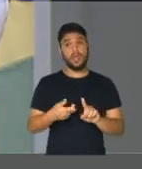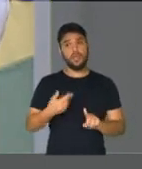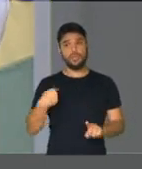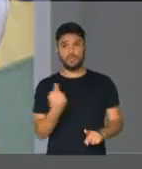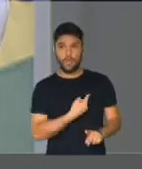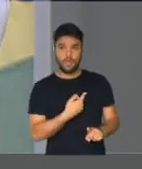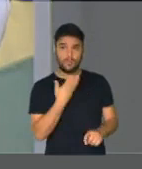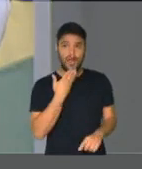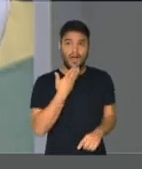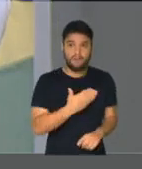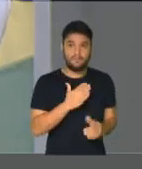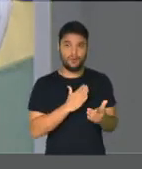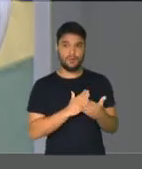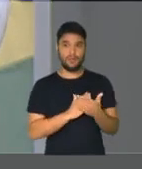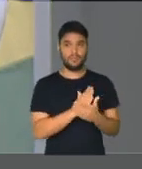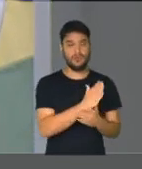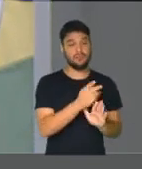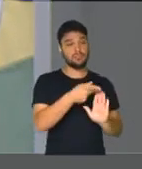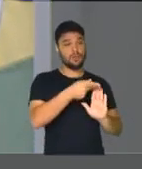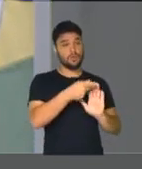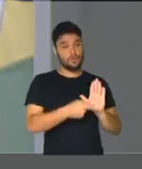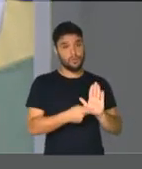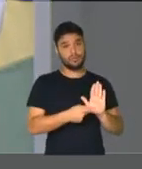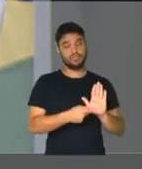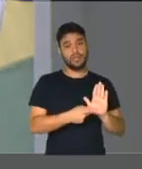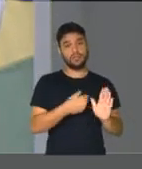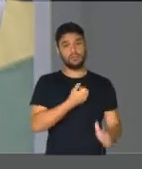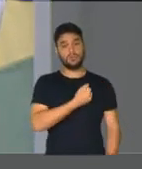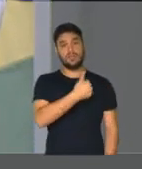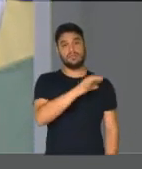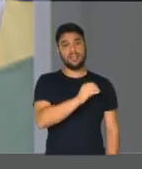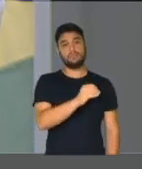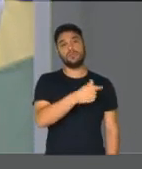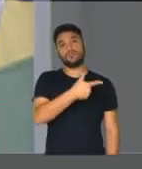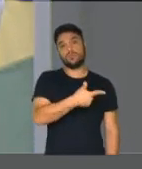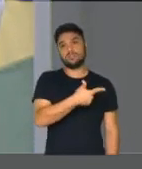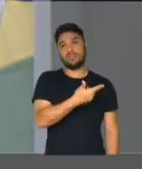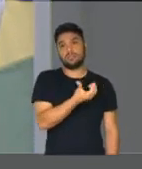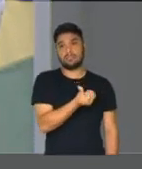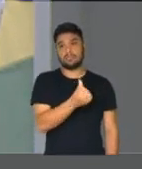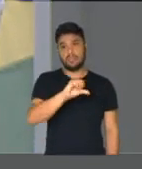pela aprovação do projeto de lei número